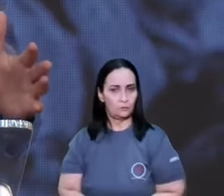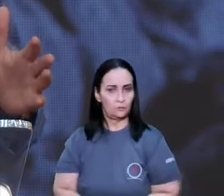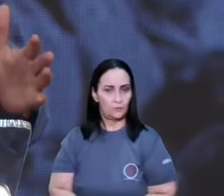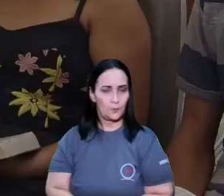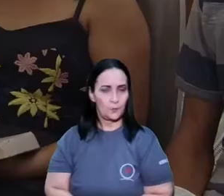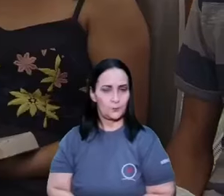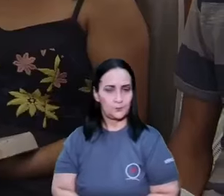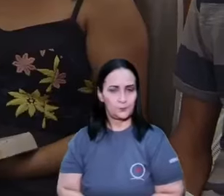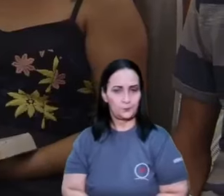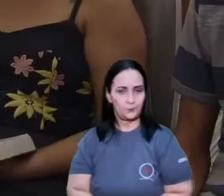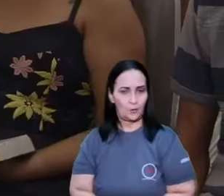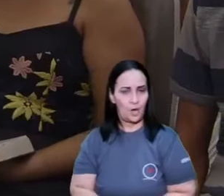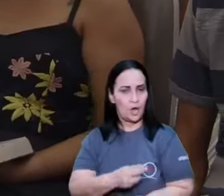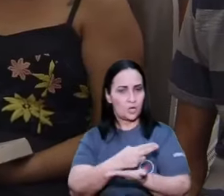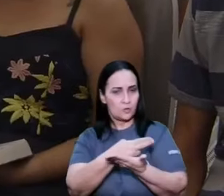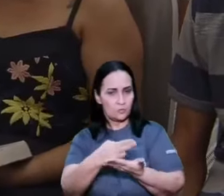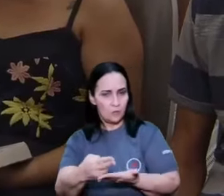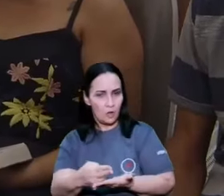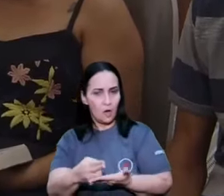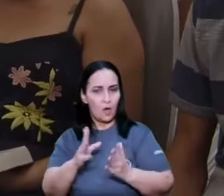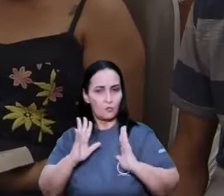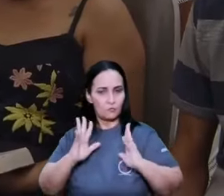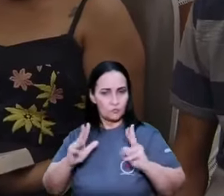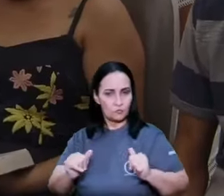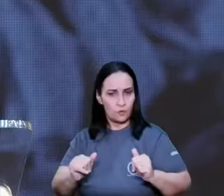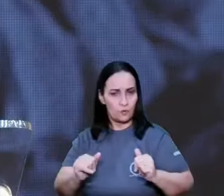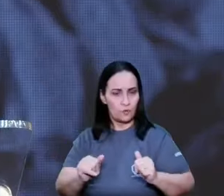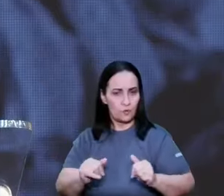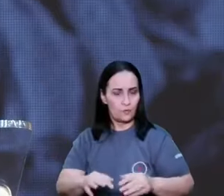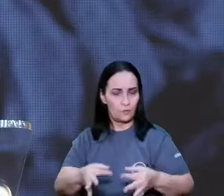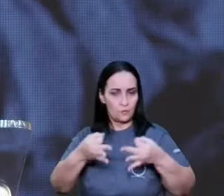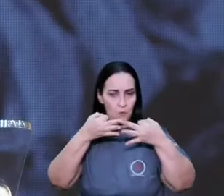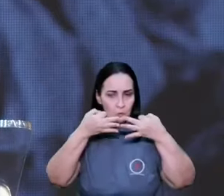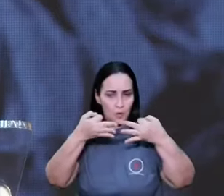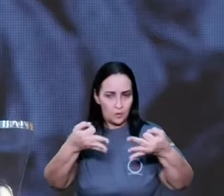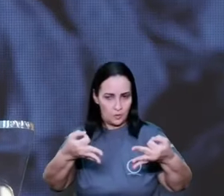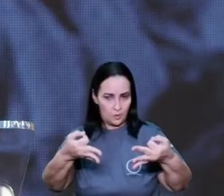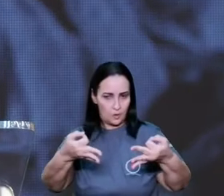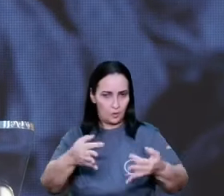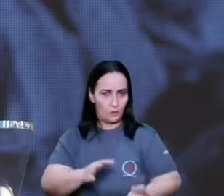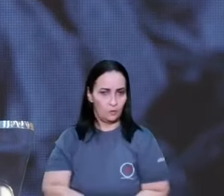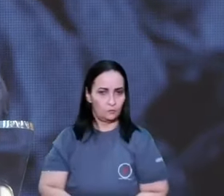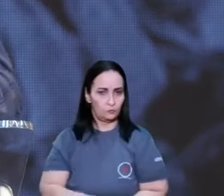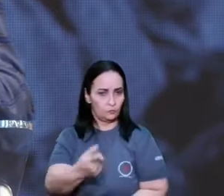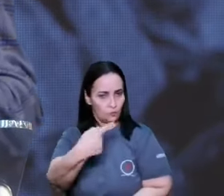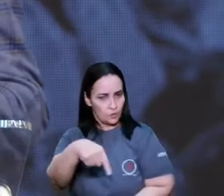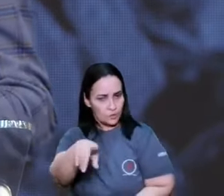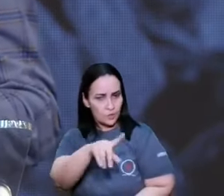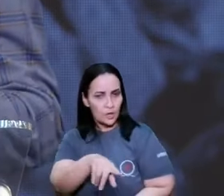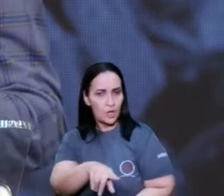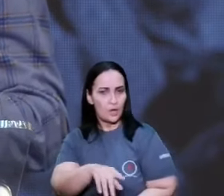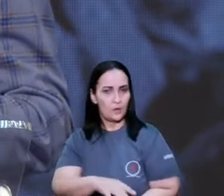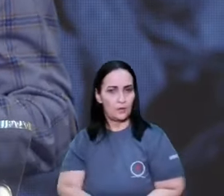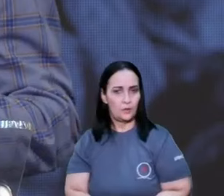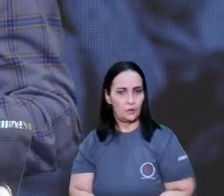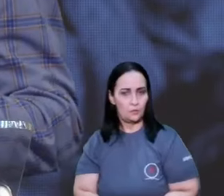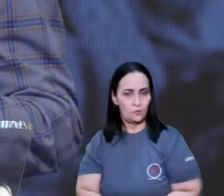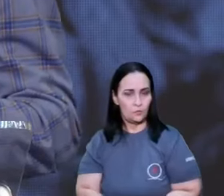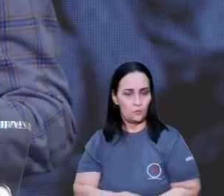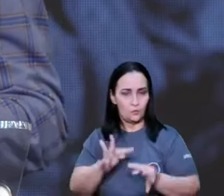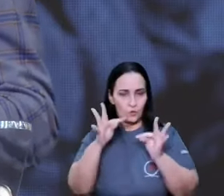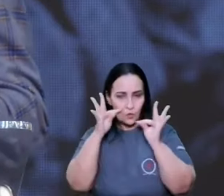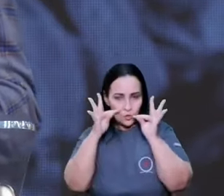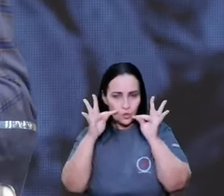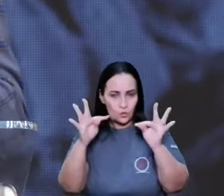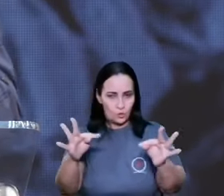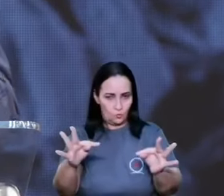do cordeiro Santos do Senhor que hoje me ouve neste Santuário como os senhores e senhoras bem viros e são testemunhas